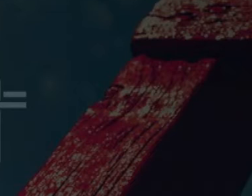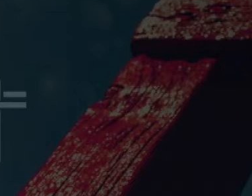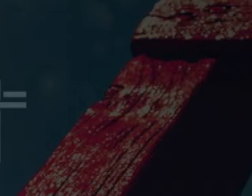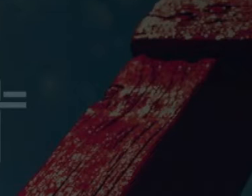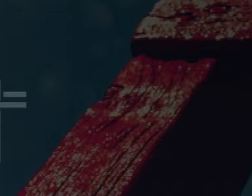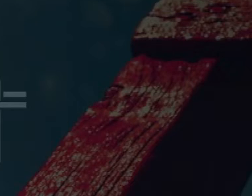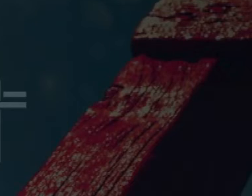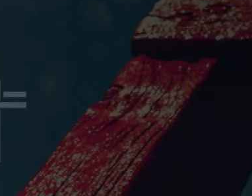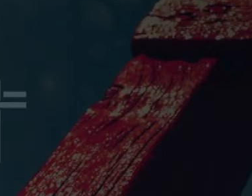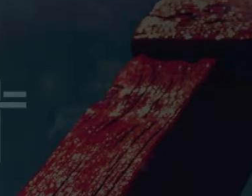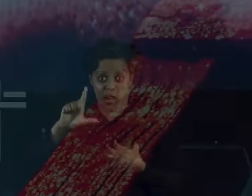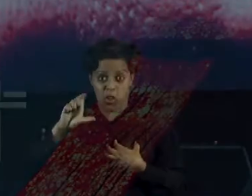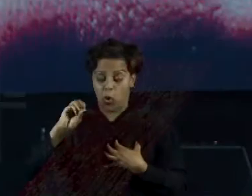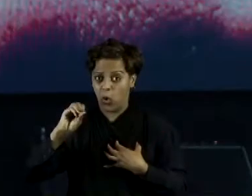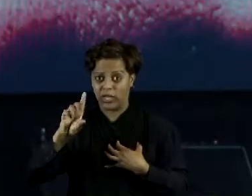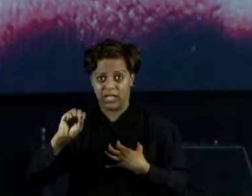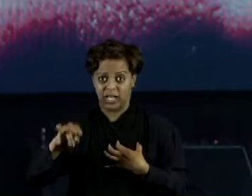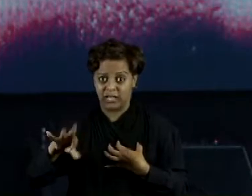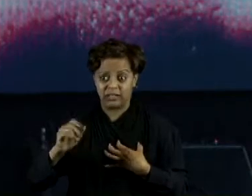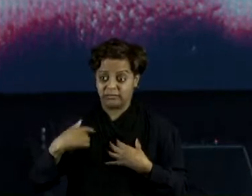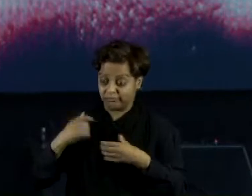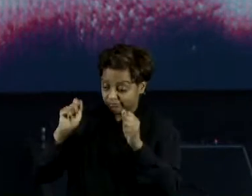Tito para a Dalmácia.